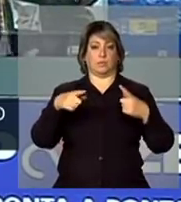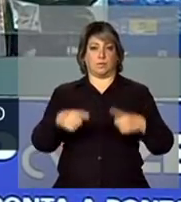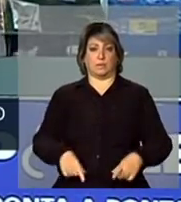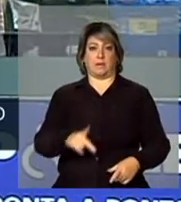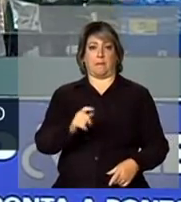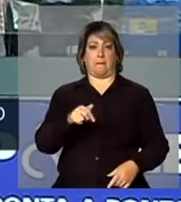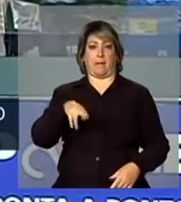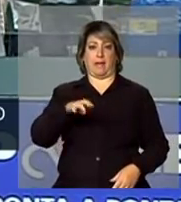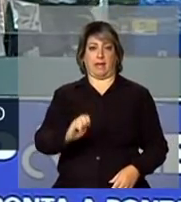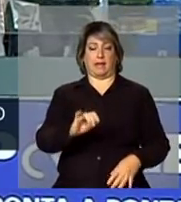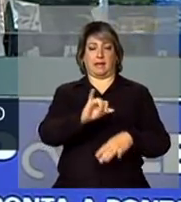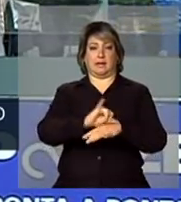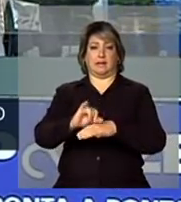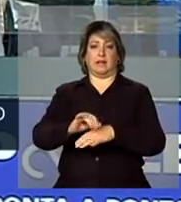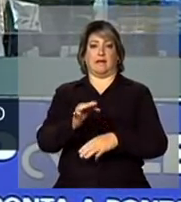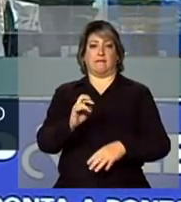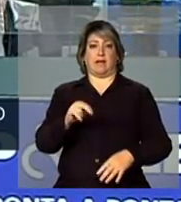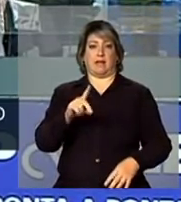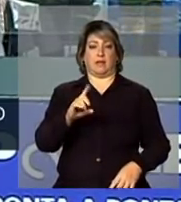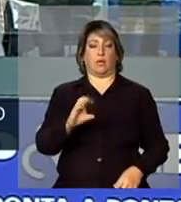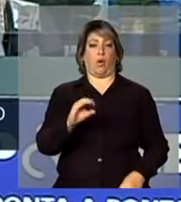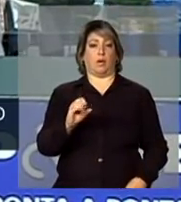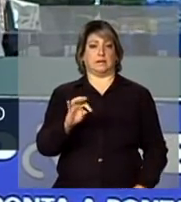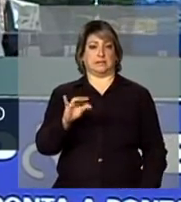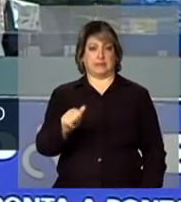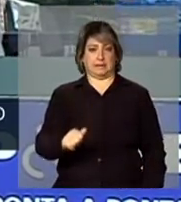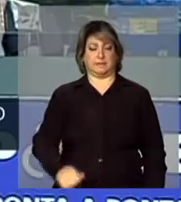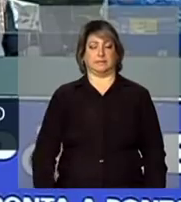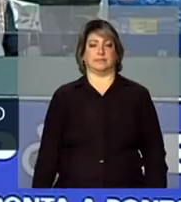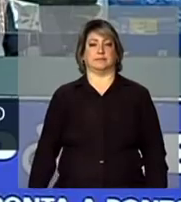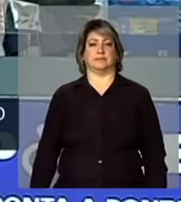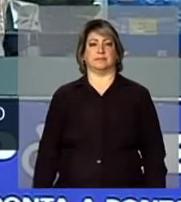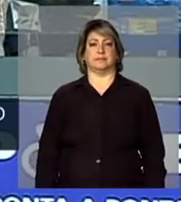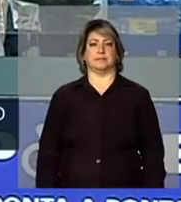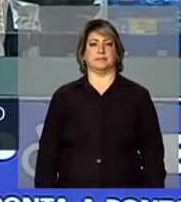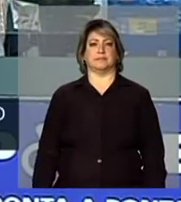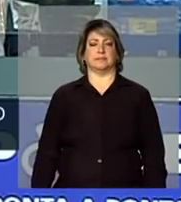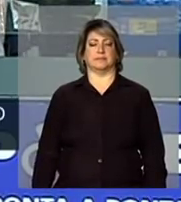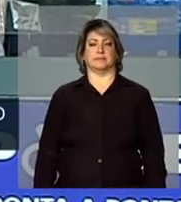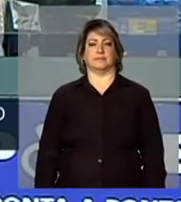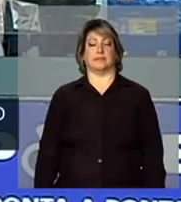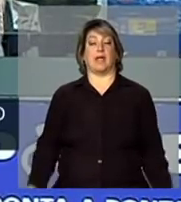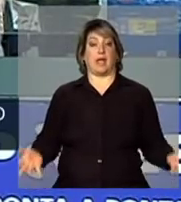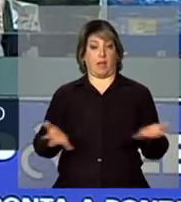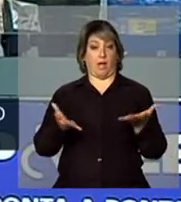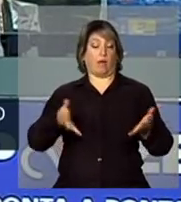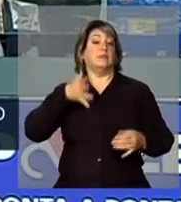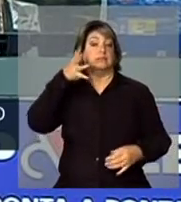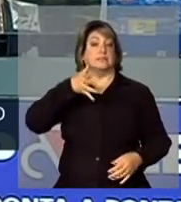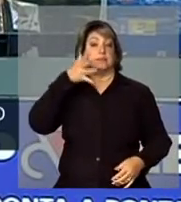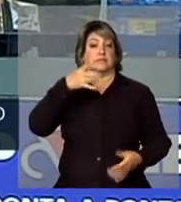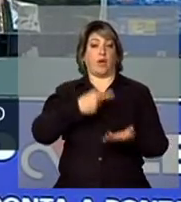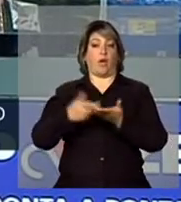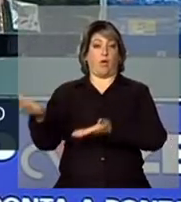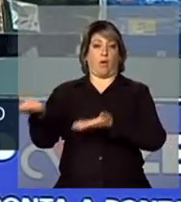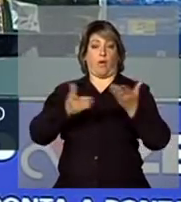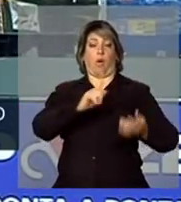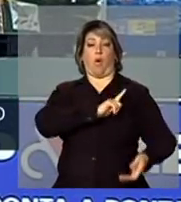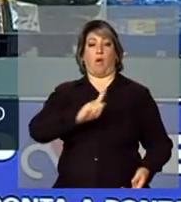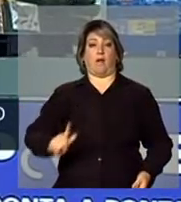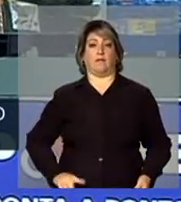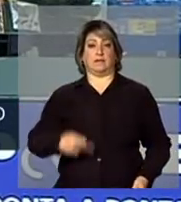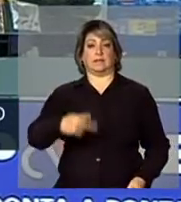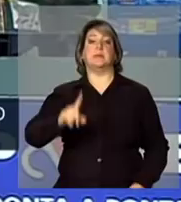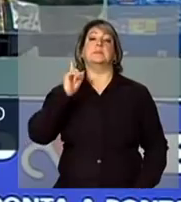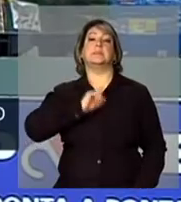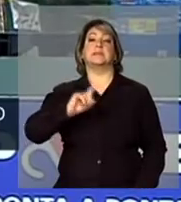de Exposições Fernando Costa. Os pronunciamentos Convidamos o senhor governador do estado de